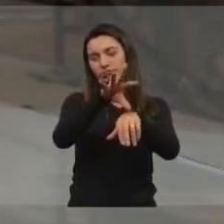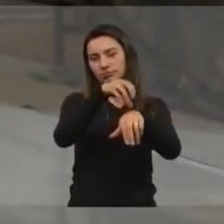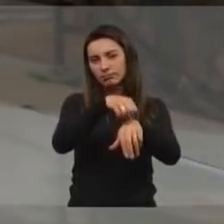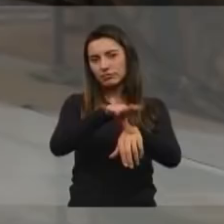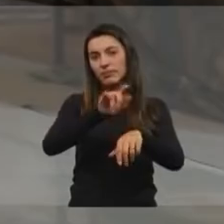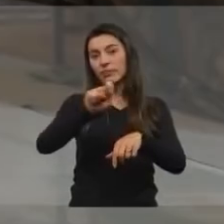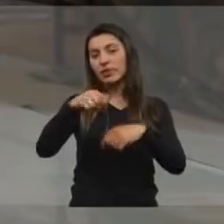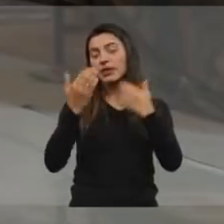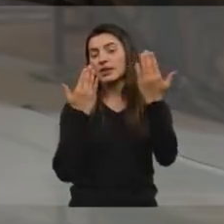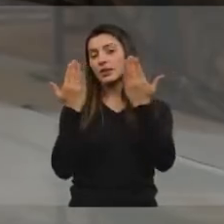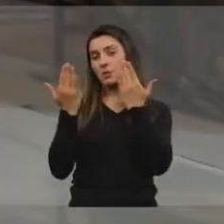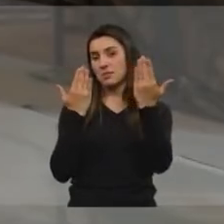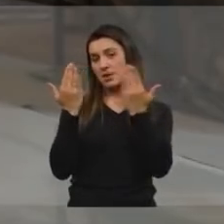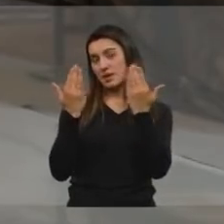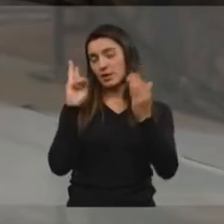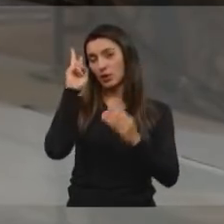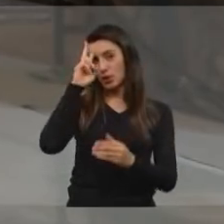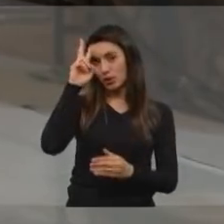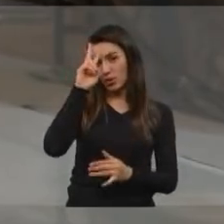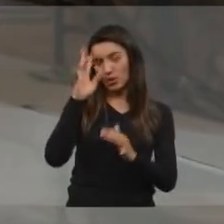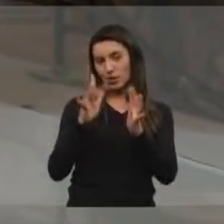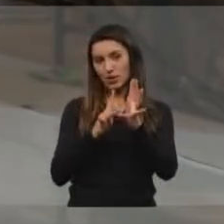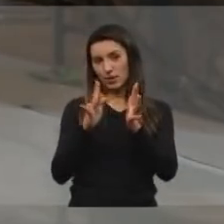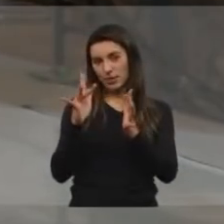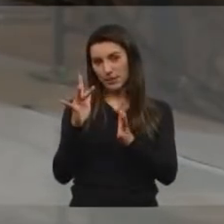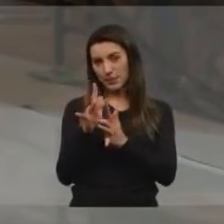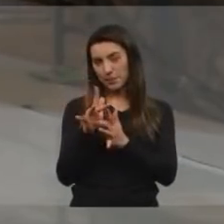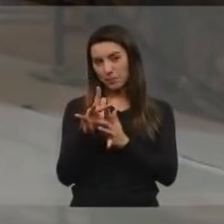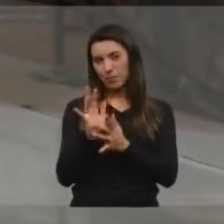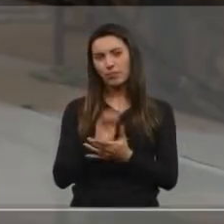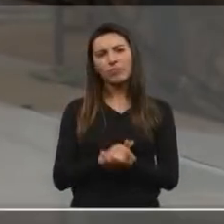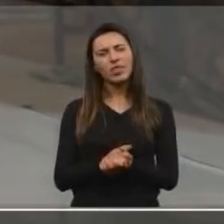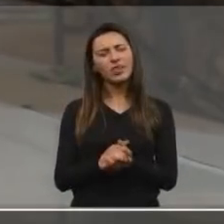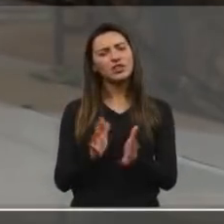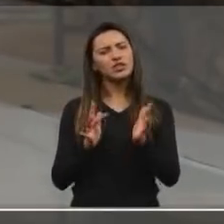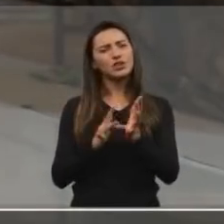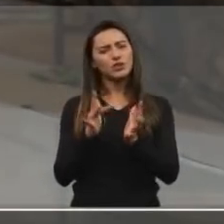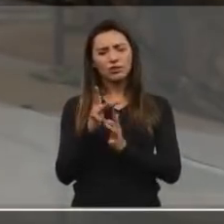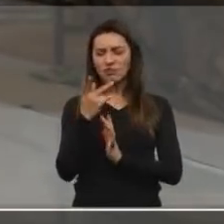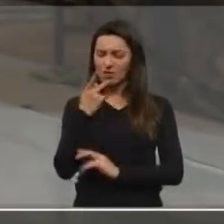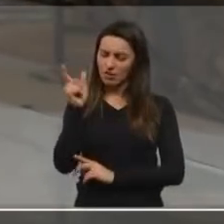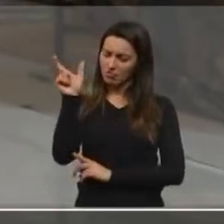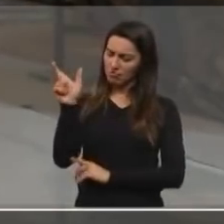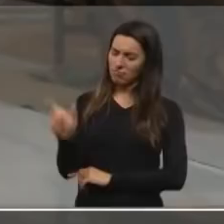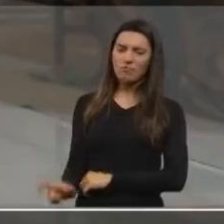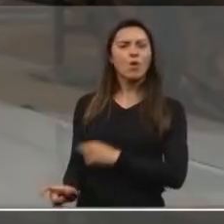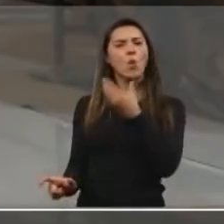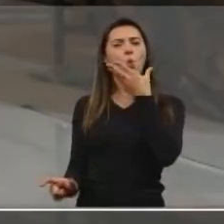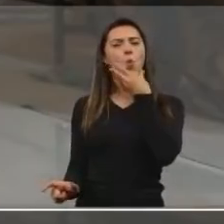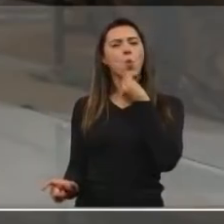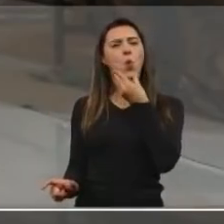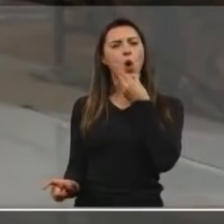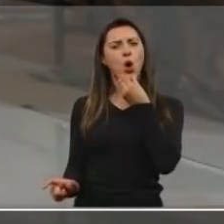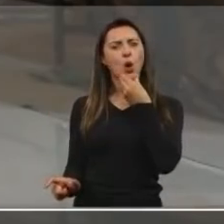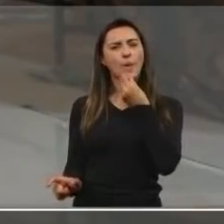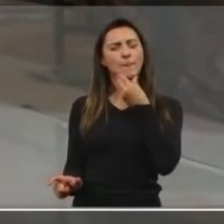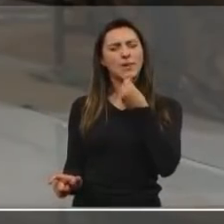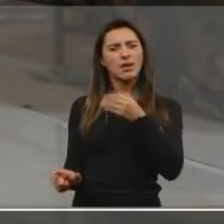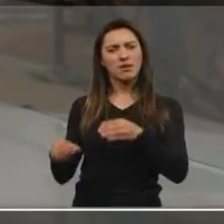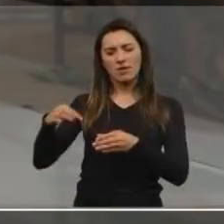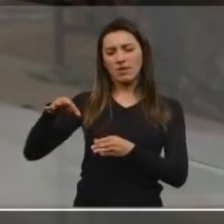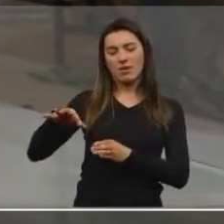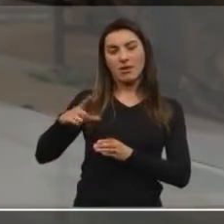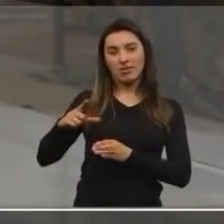própria parábola de jesus primeiro sigo fala digo semeador vamos ser honestos